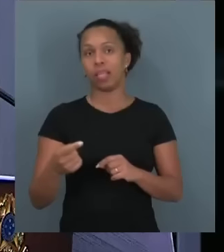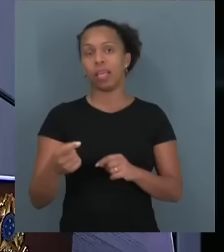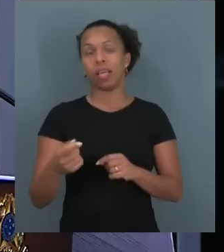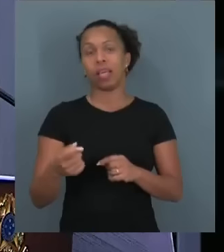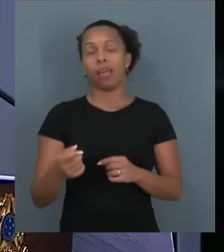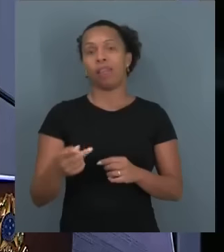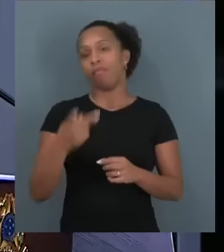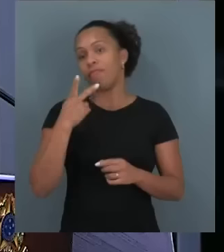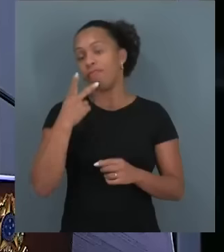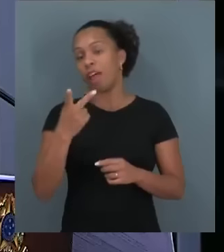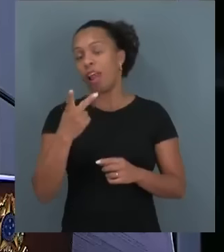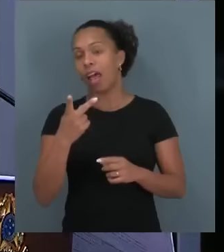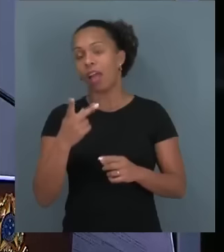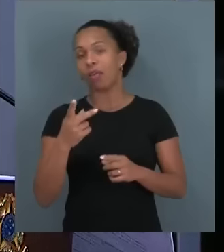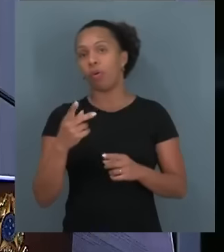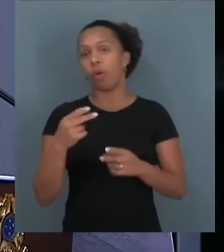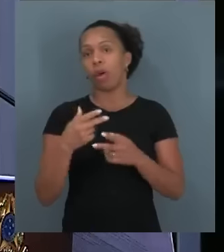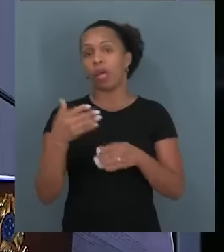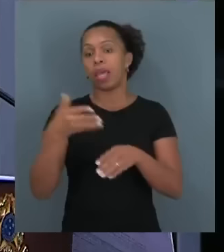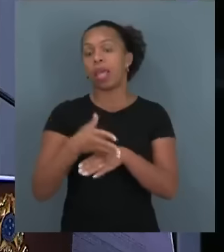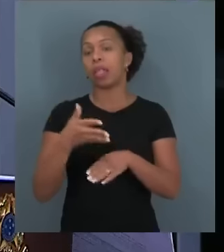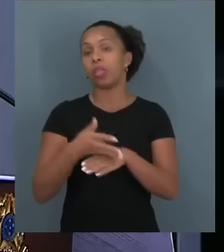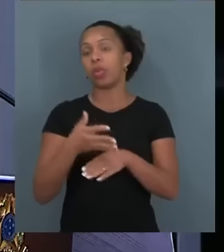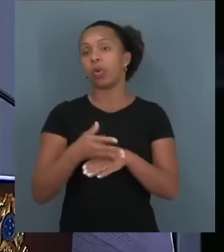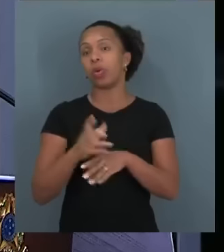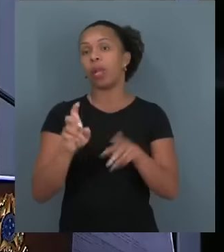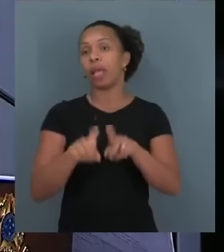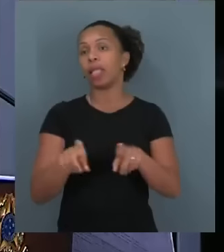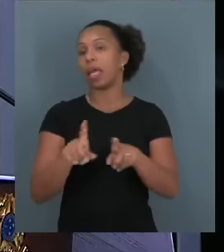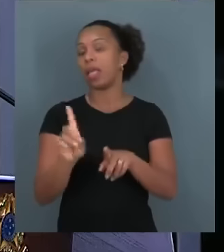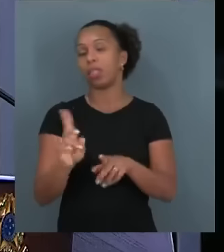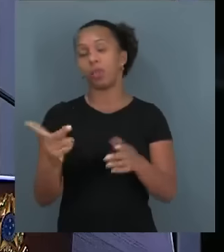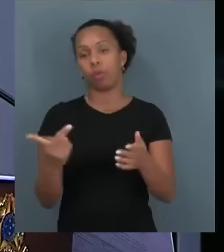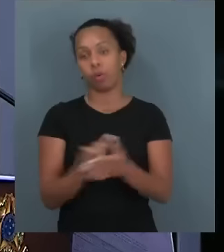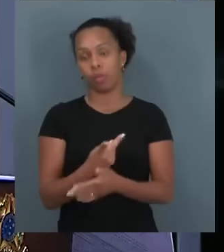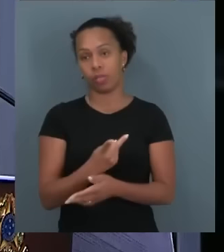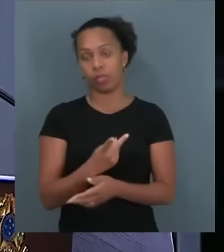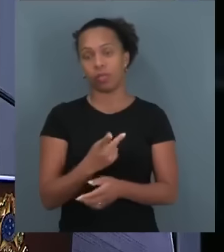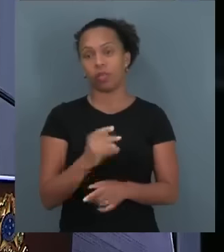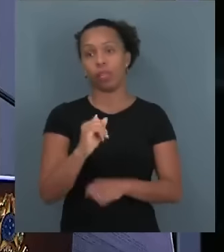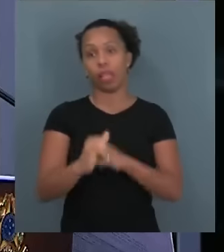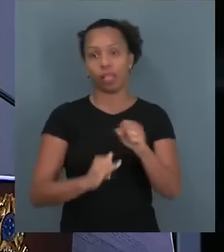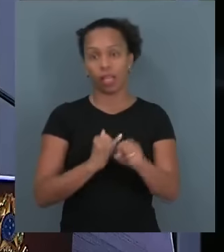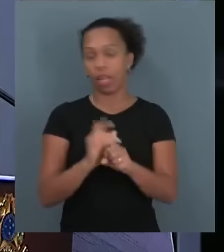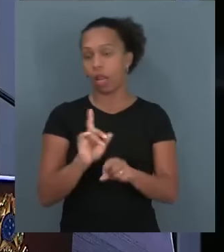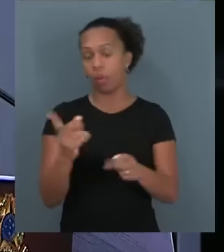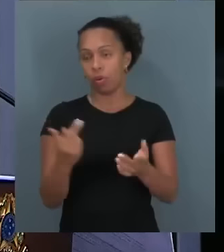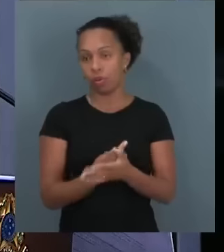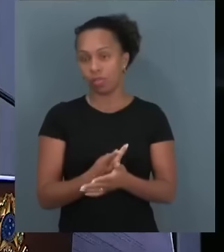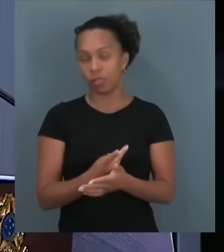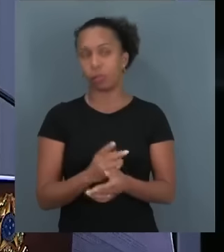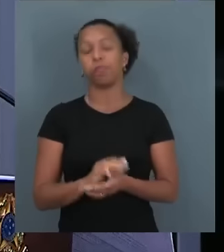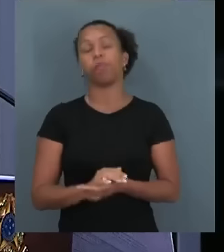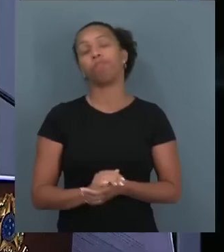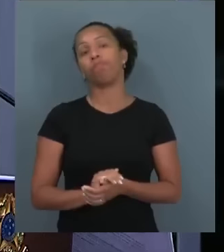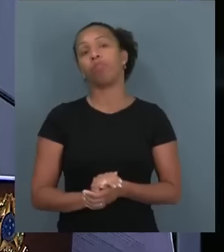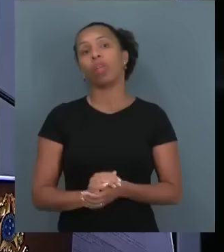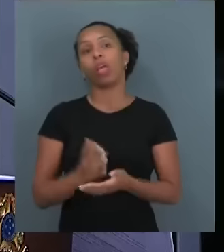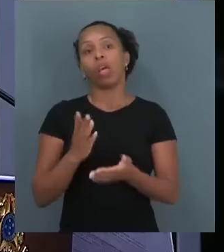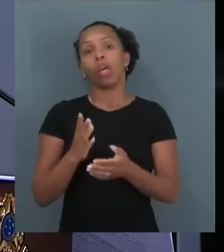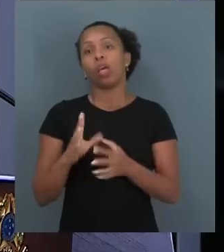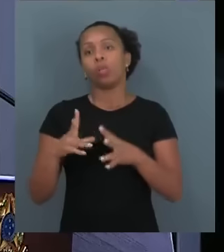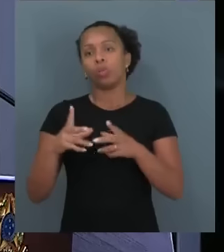não ocorreu. E, ao longo desse caminho, aquilo que deveria ser o centro de qualquer processo